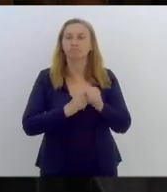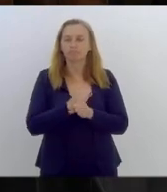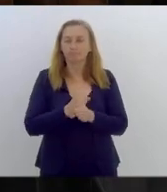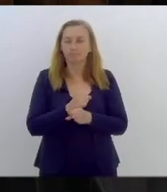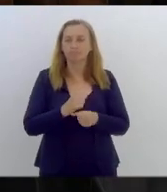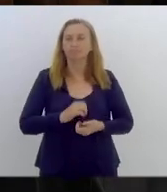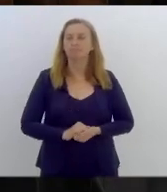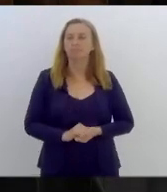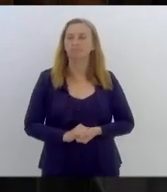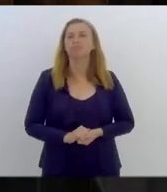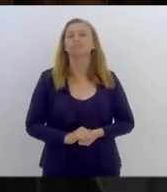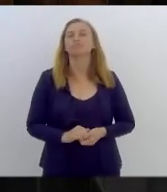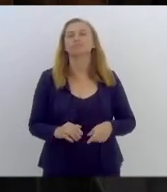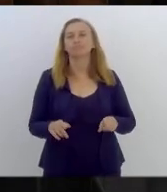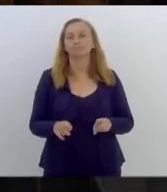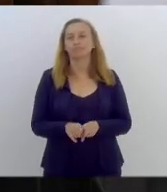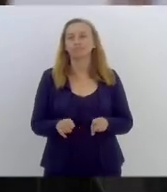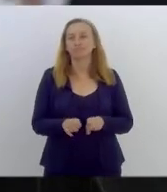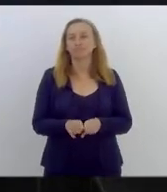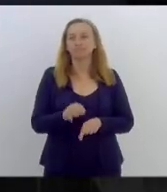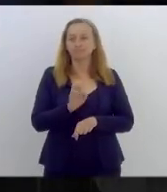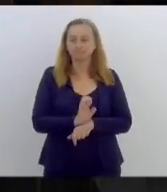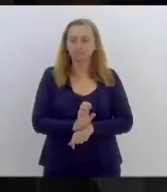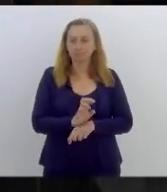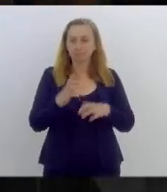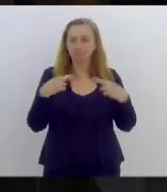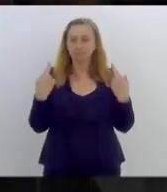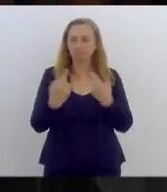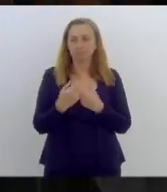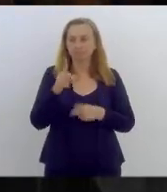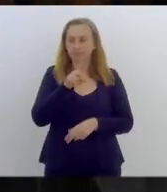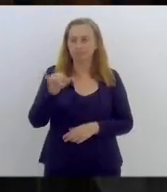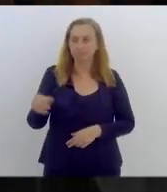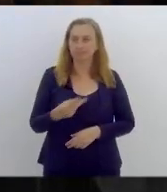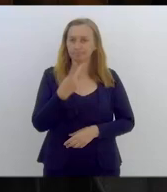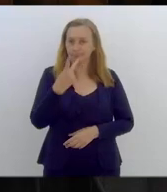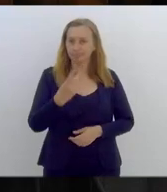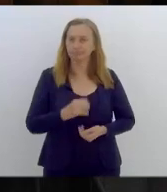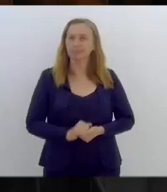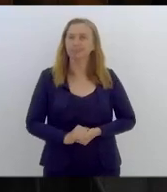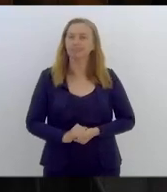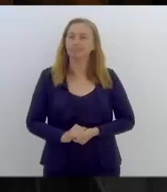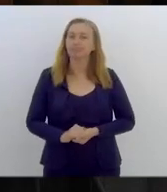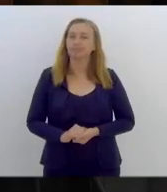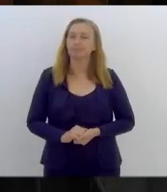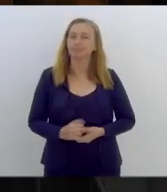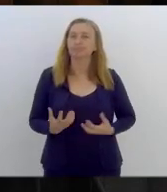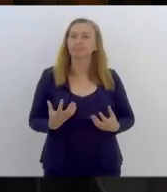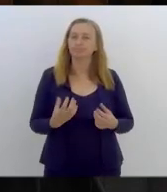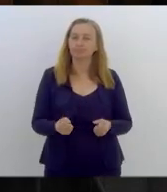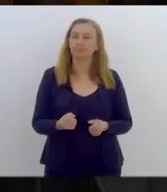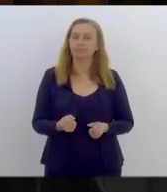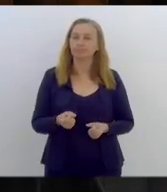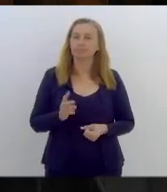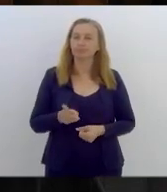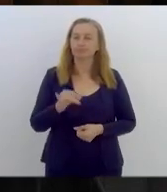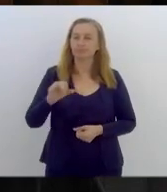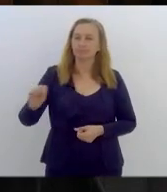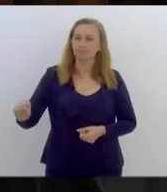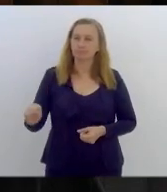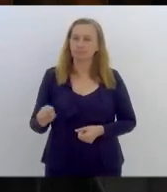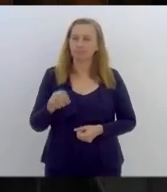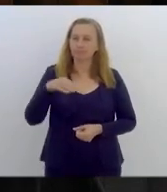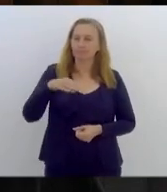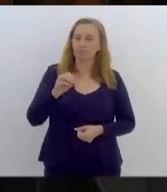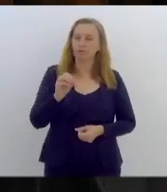disso os estados nessa reunião no dia 2 aceitaram manter ali para modal